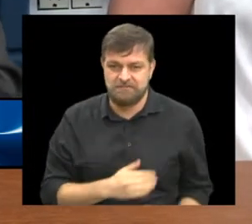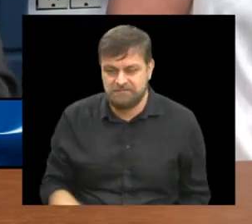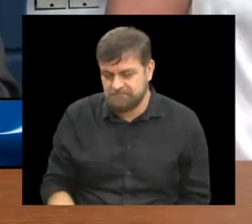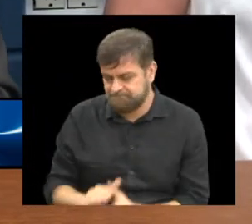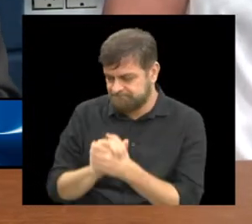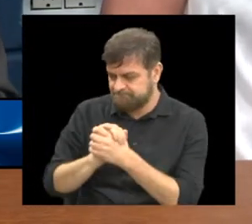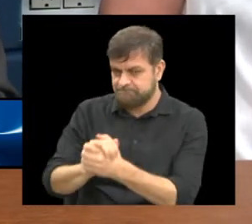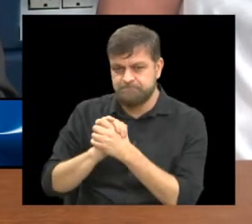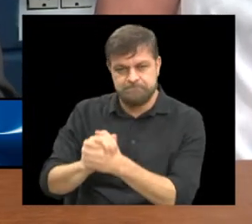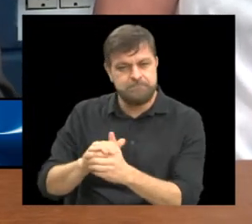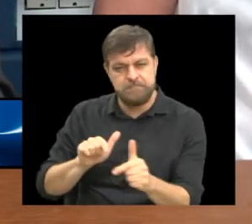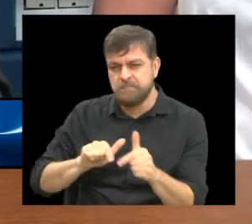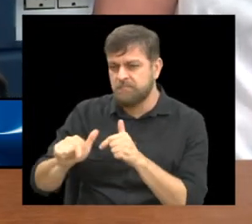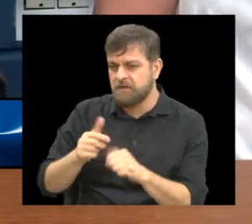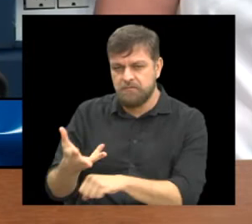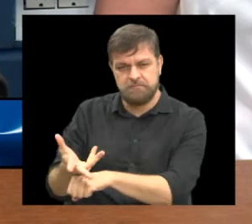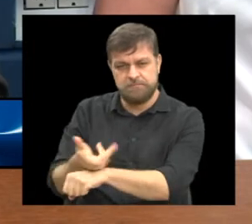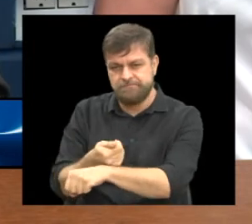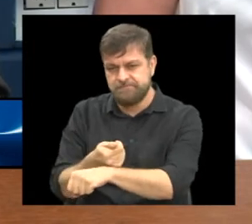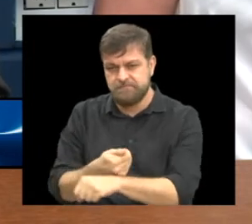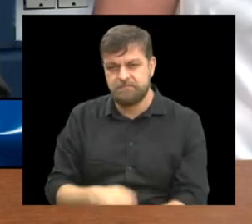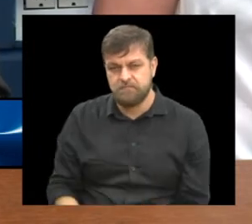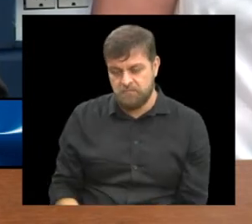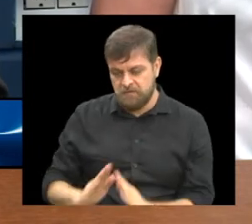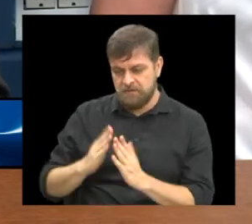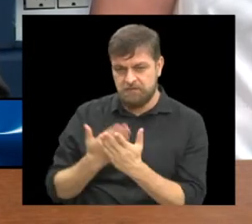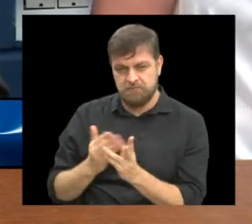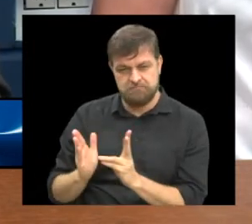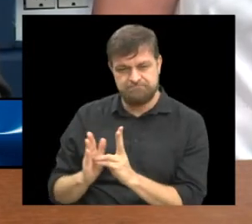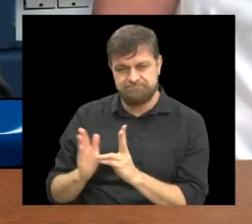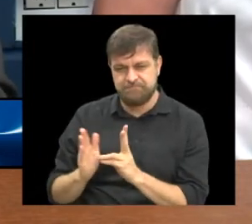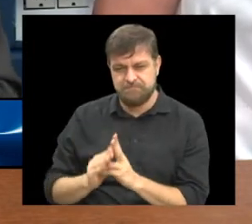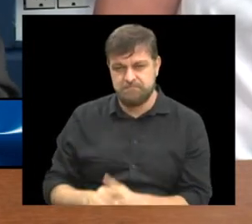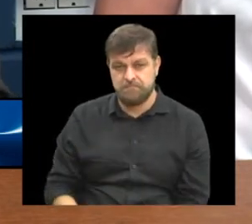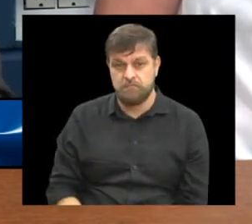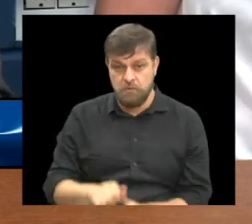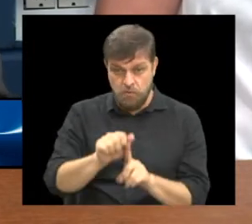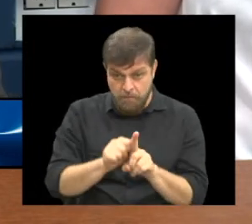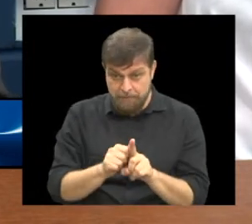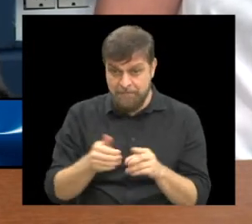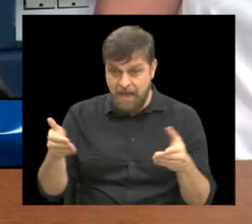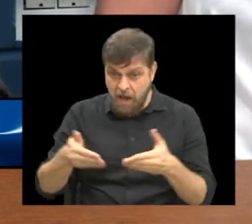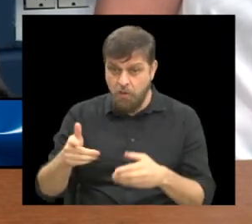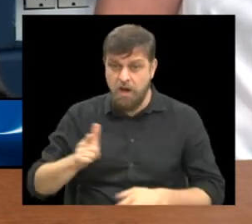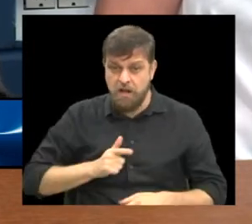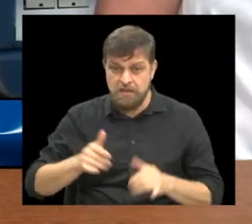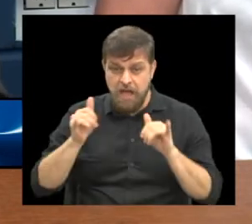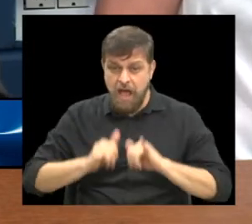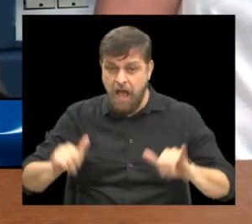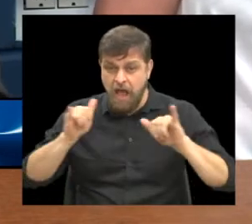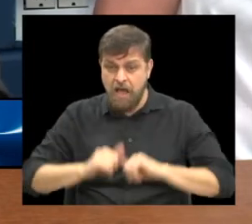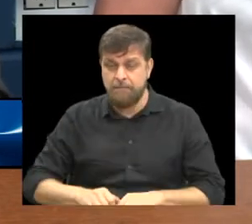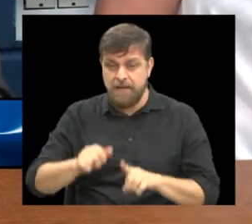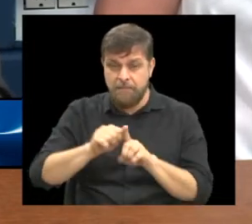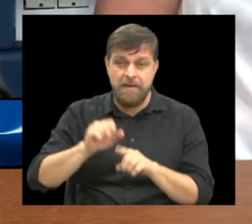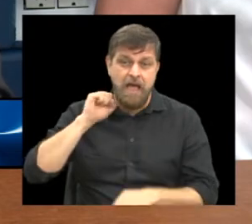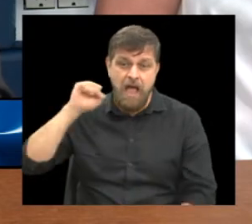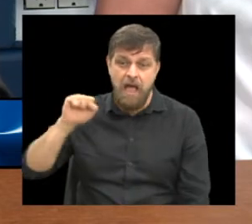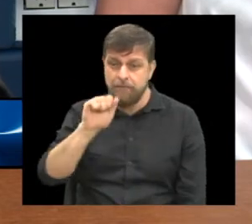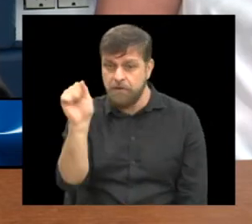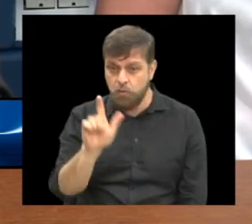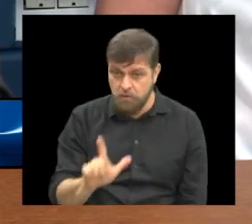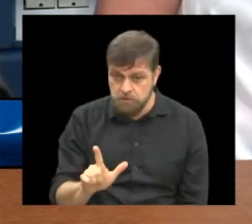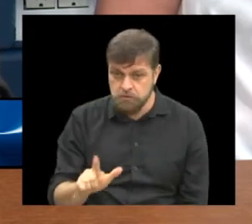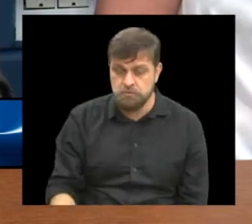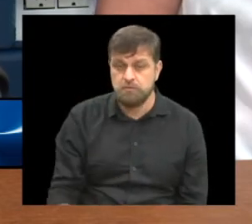seu trabalho que você faz lá. E lembrando que nesse mês a gente temos aí a campanha do Abril Azul, que é o mês